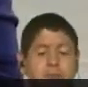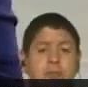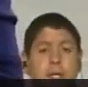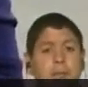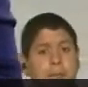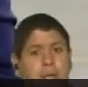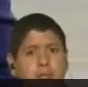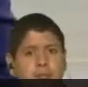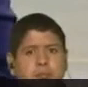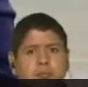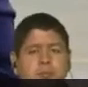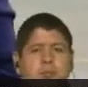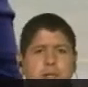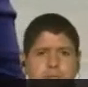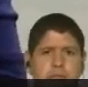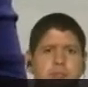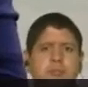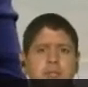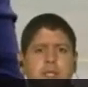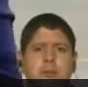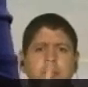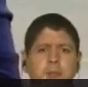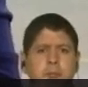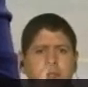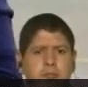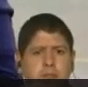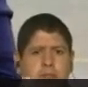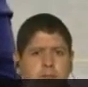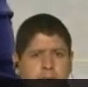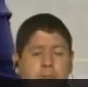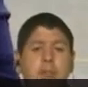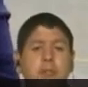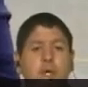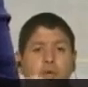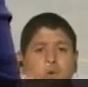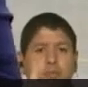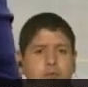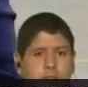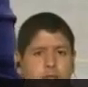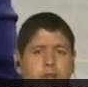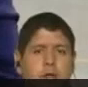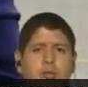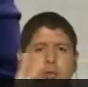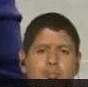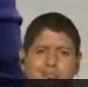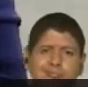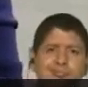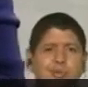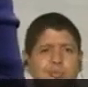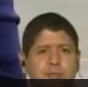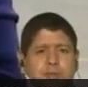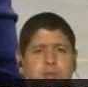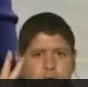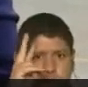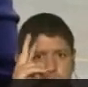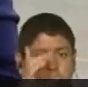provisória que prorroga a isenção das alíquotas PIS/PASEP e COFINS sobre o valor dos combustíveis foi publicada nesta segunda-feira